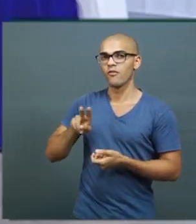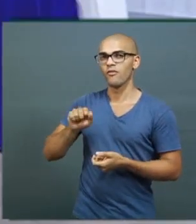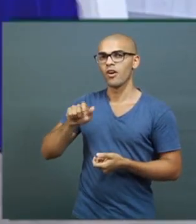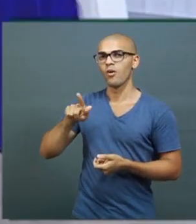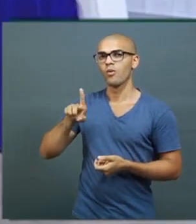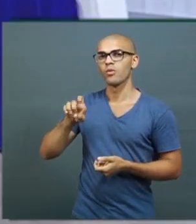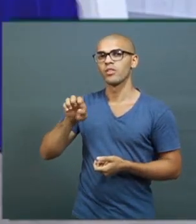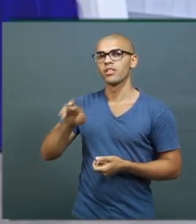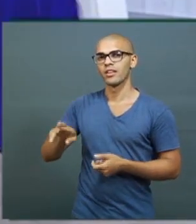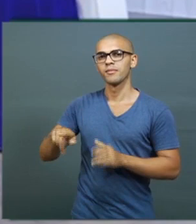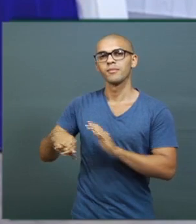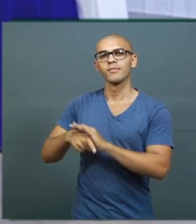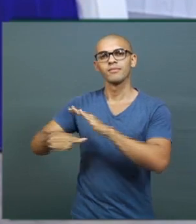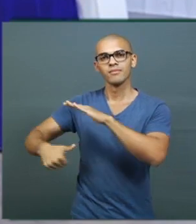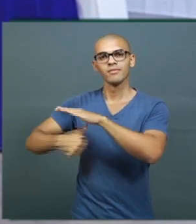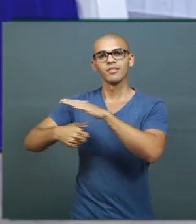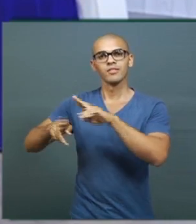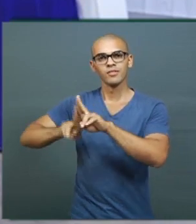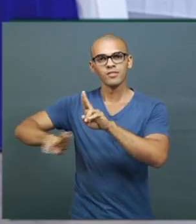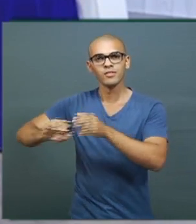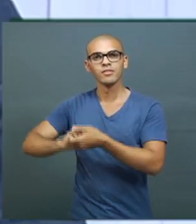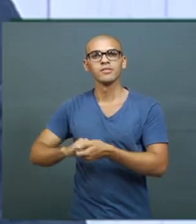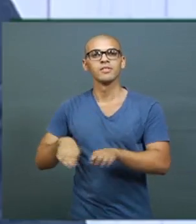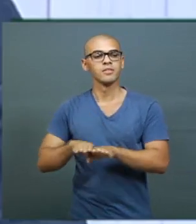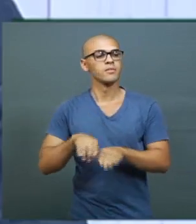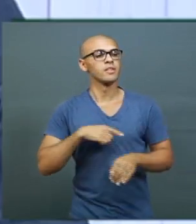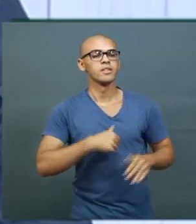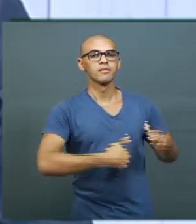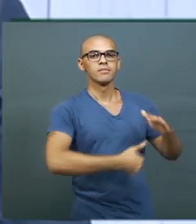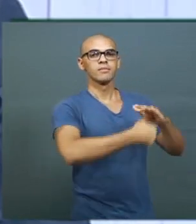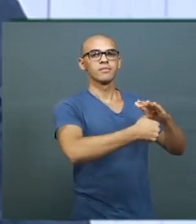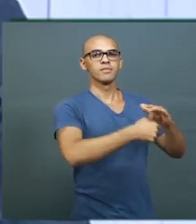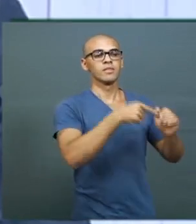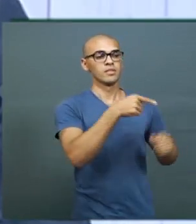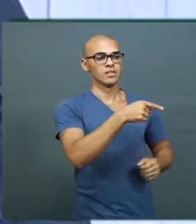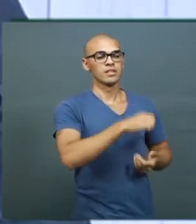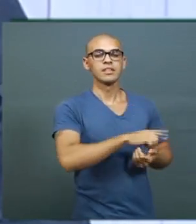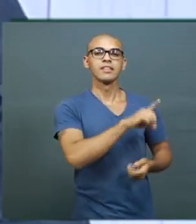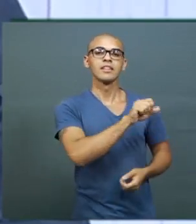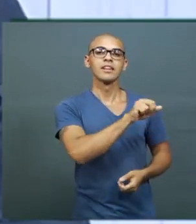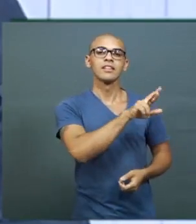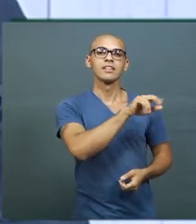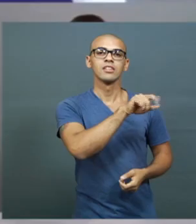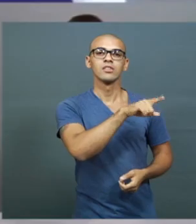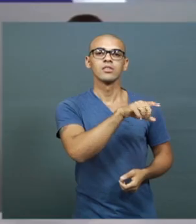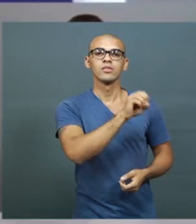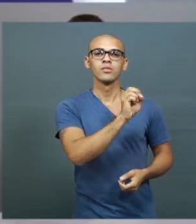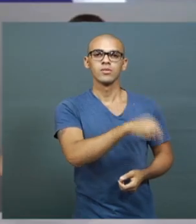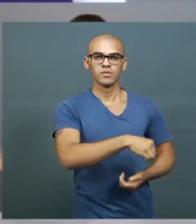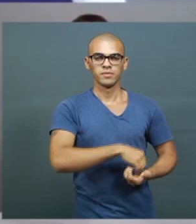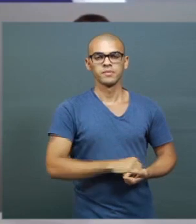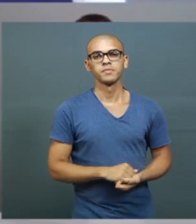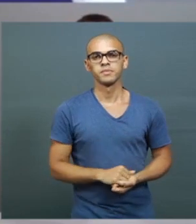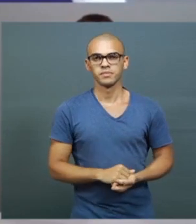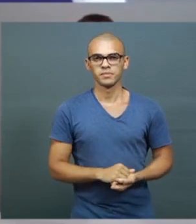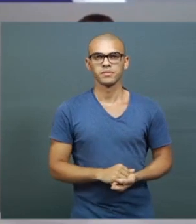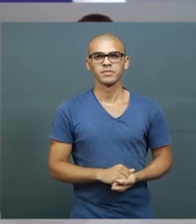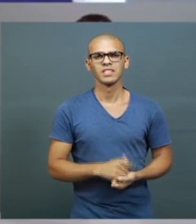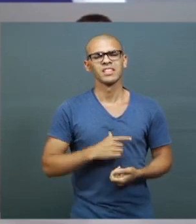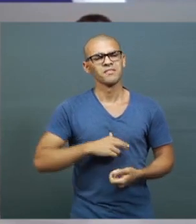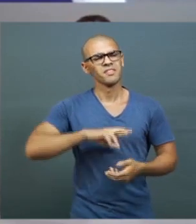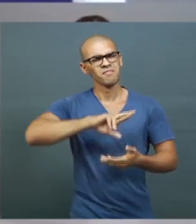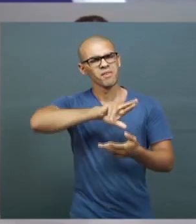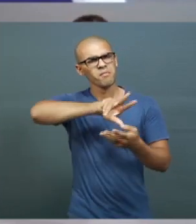pró-reitor da Pró-Reitoria de Planejamento e Administração, PROPLAD, Darizon Alves de Andrade. Outros jornalistas